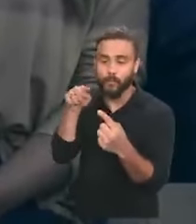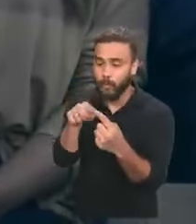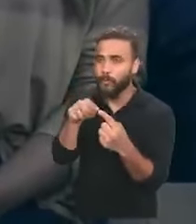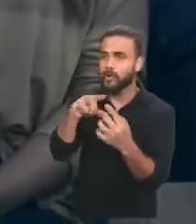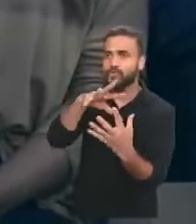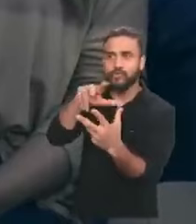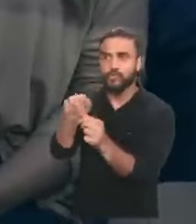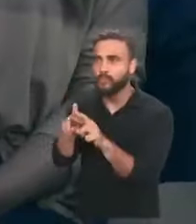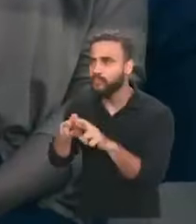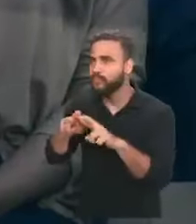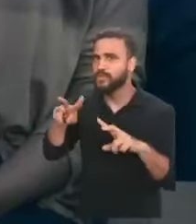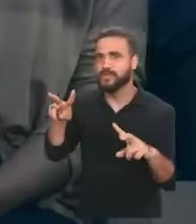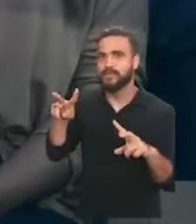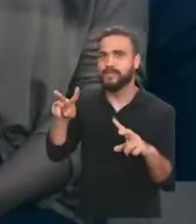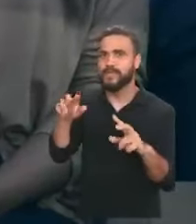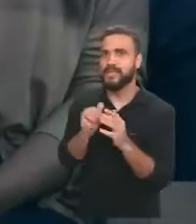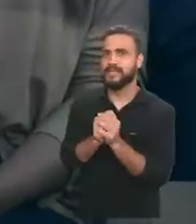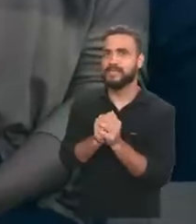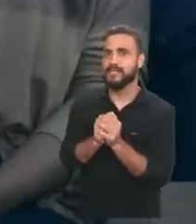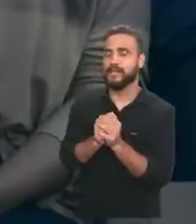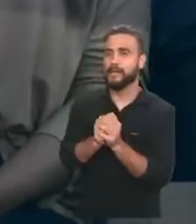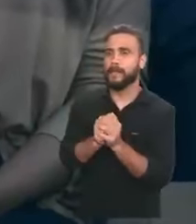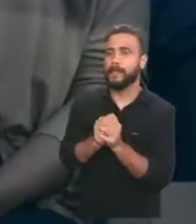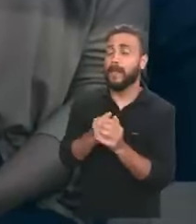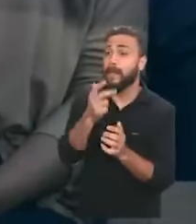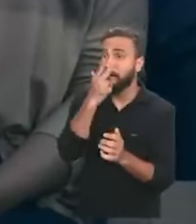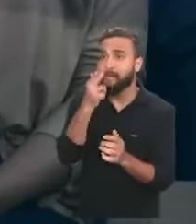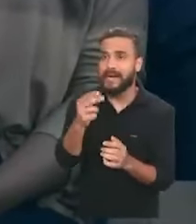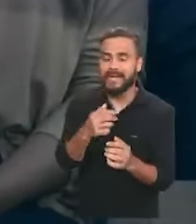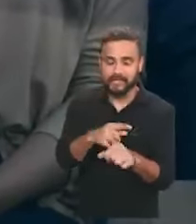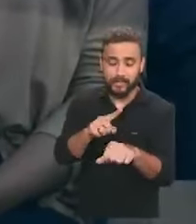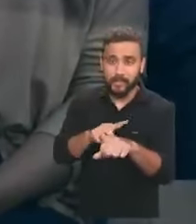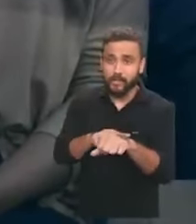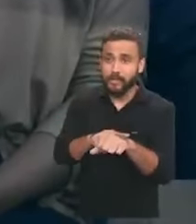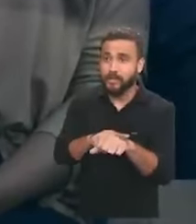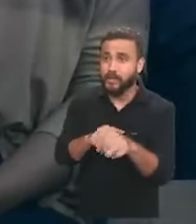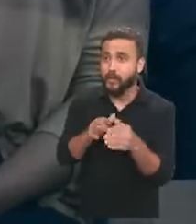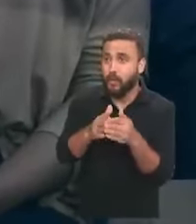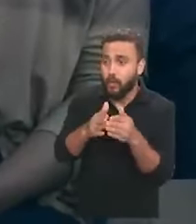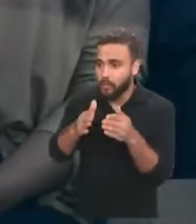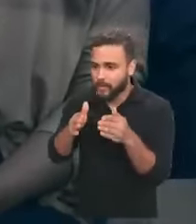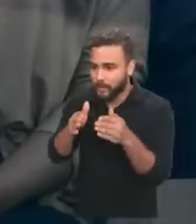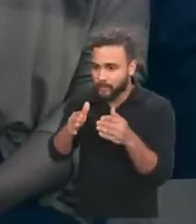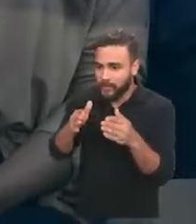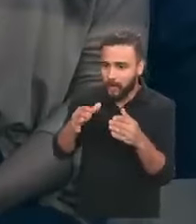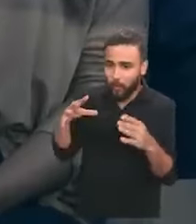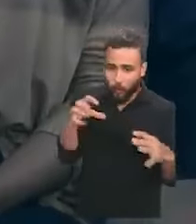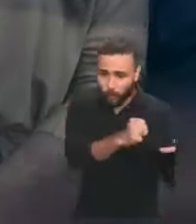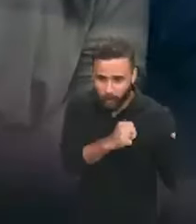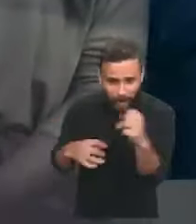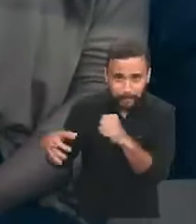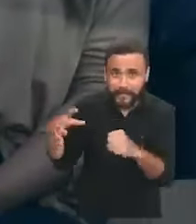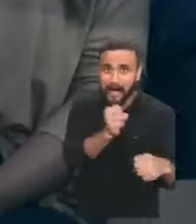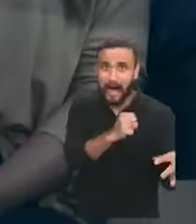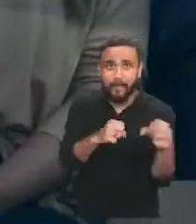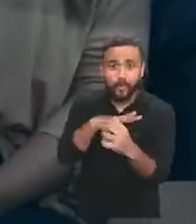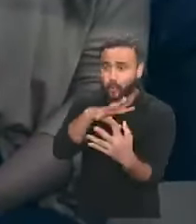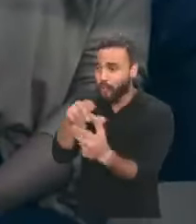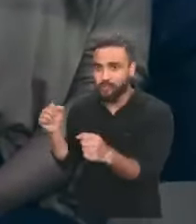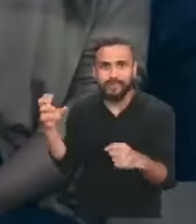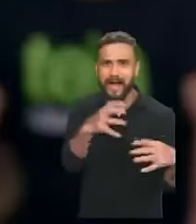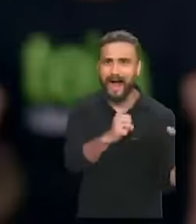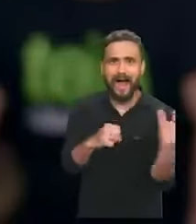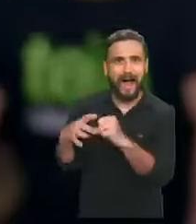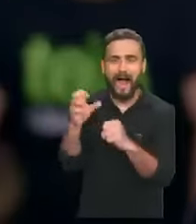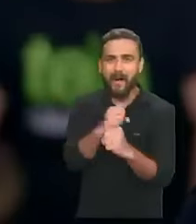diferente que a gente tá parece que o tempo tá andando mais rápido não sei outros falam assim né pastor